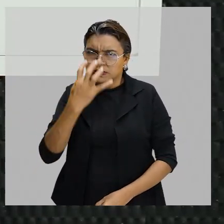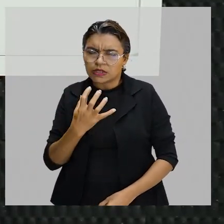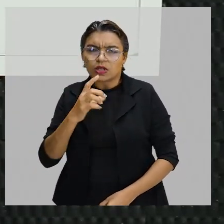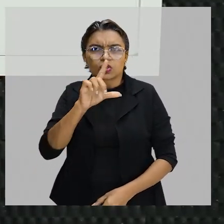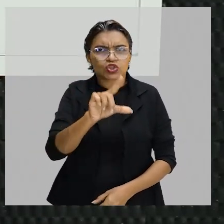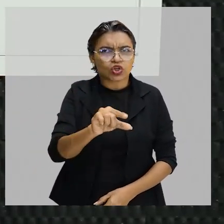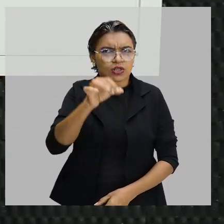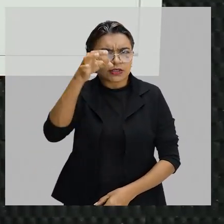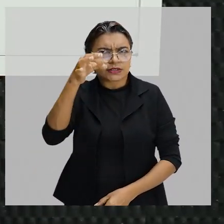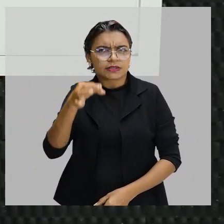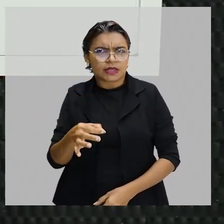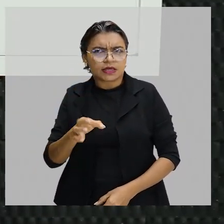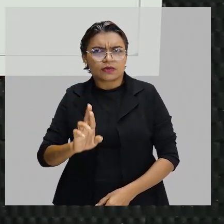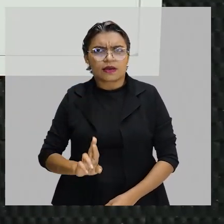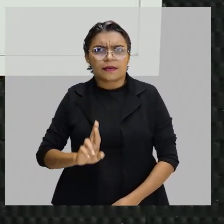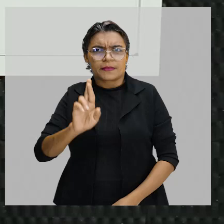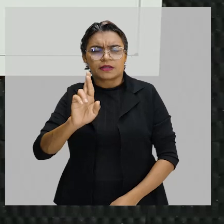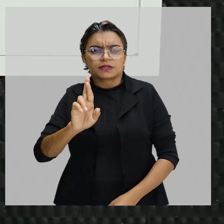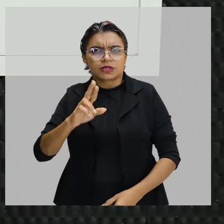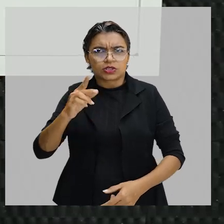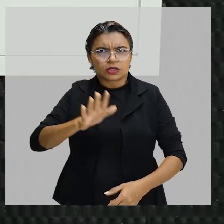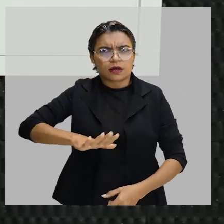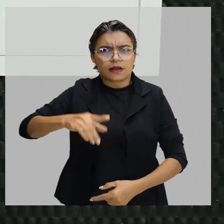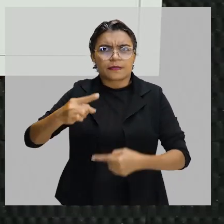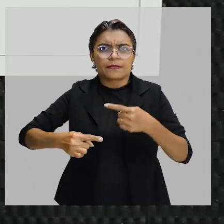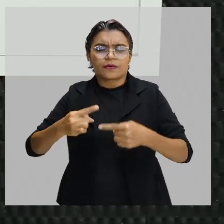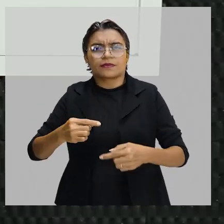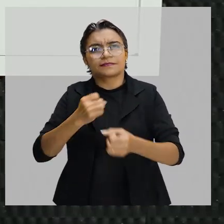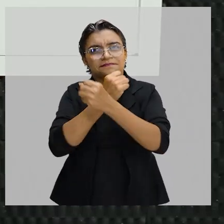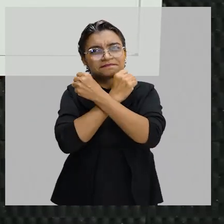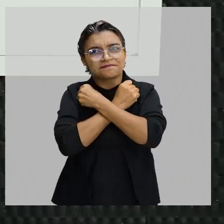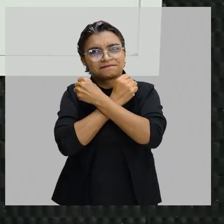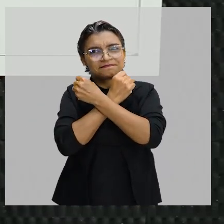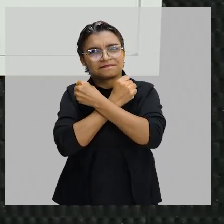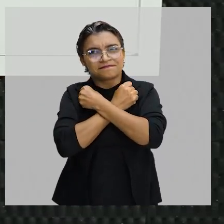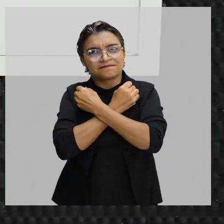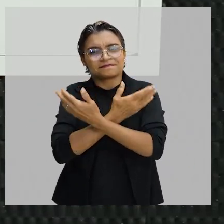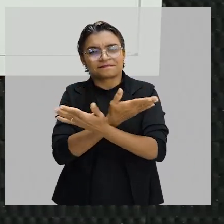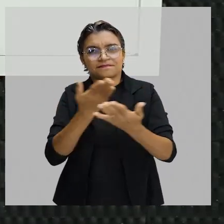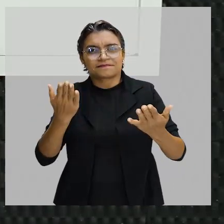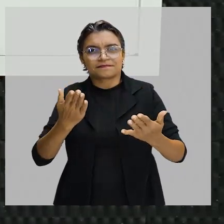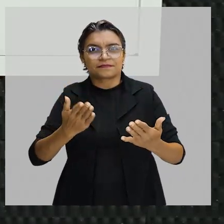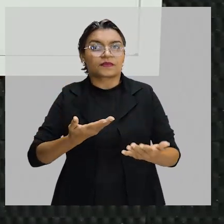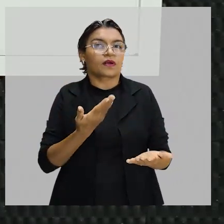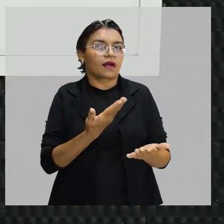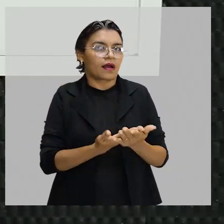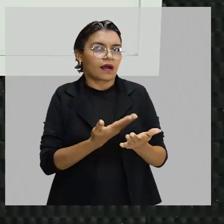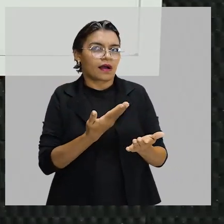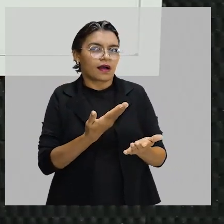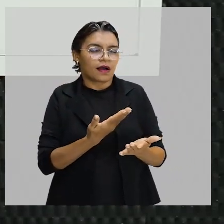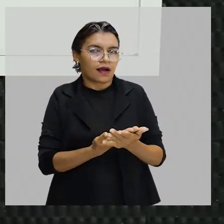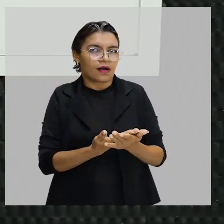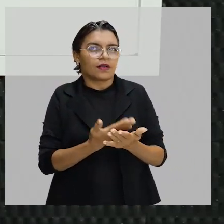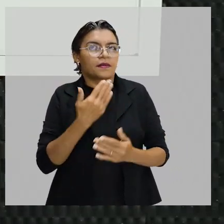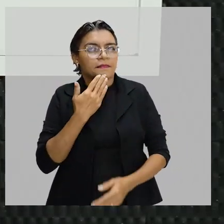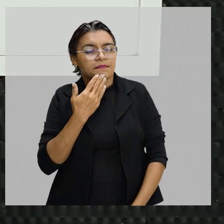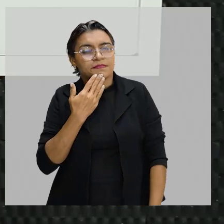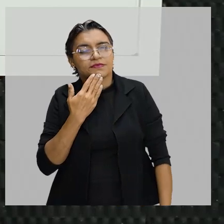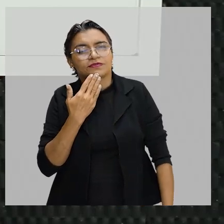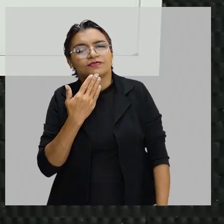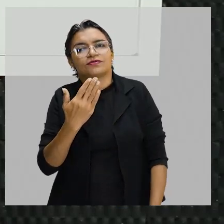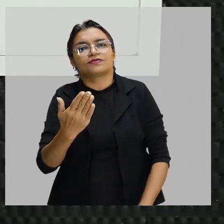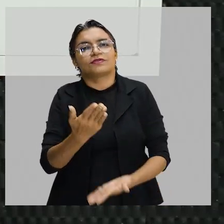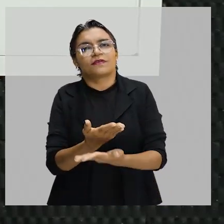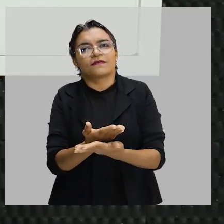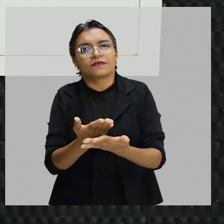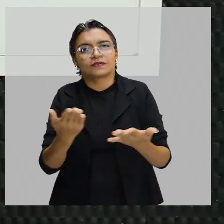escolha destes representantes, tá? Fica aqui o forte abraço e esta aula como um apelo aos senhores